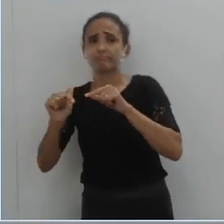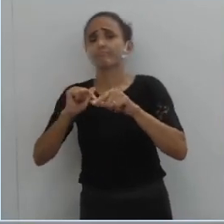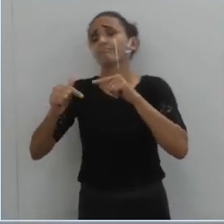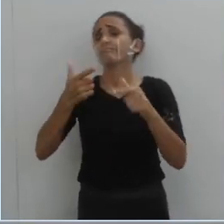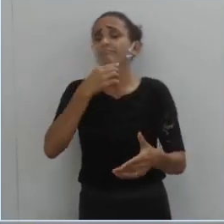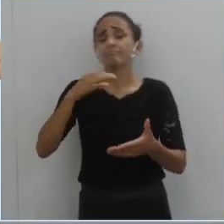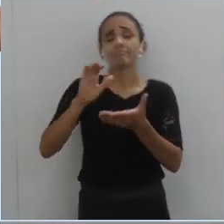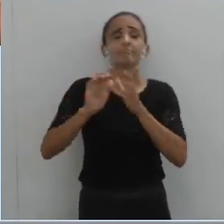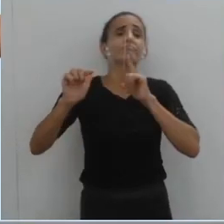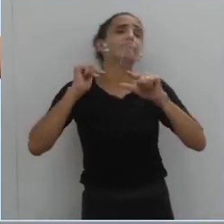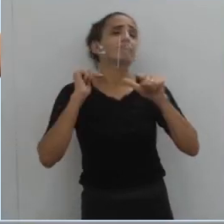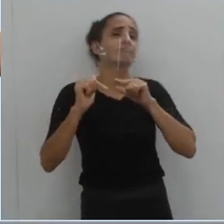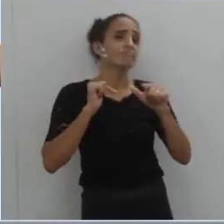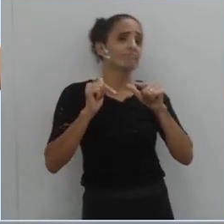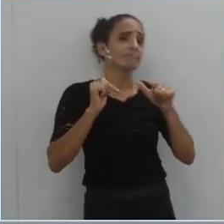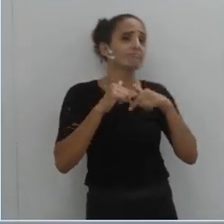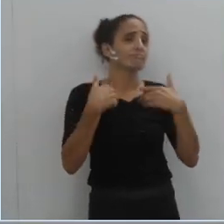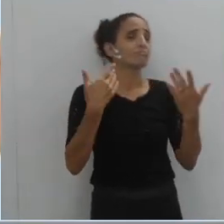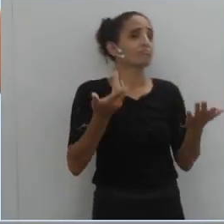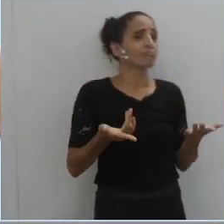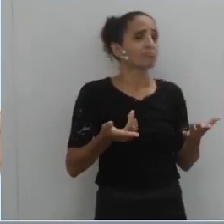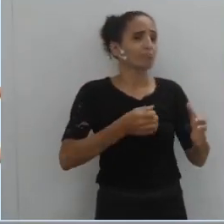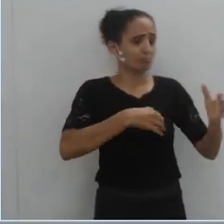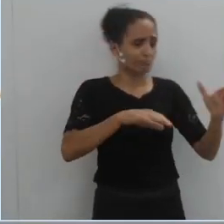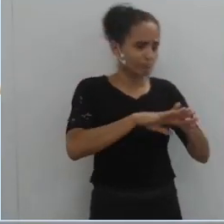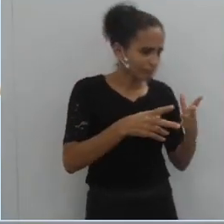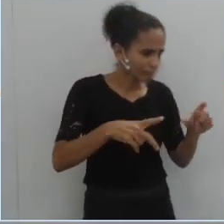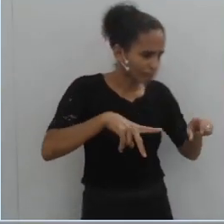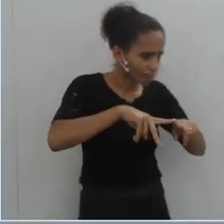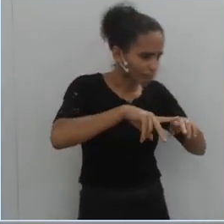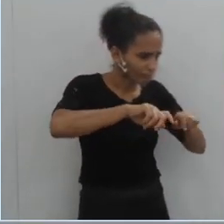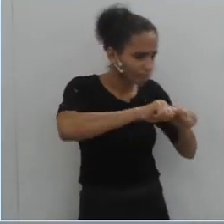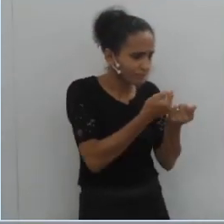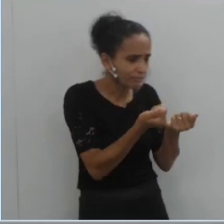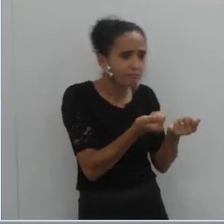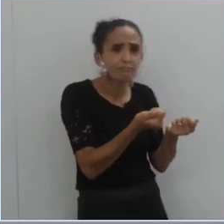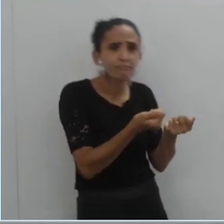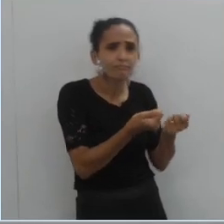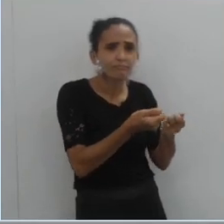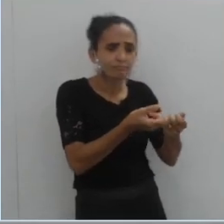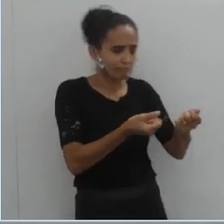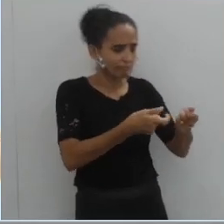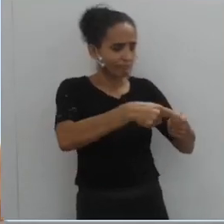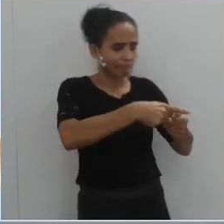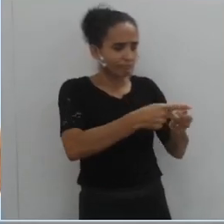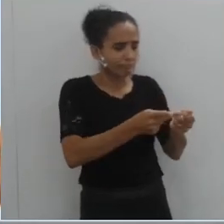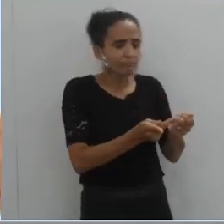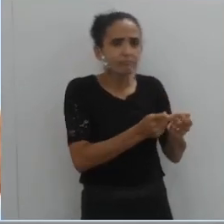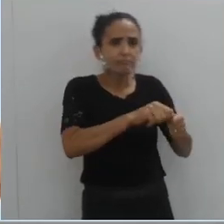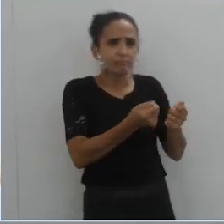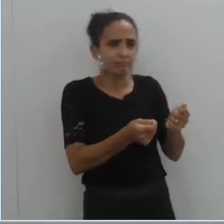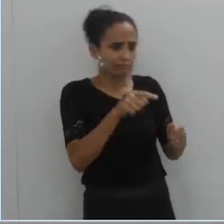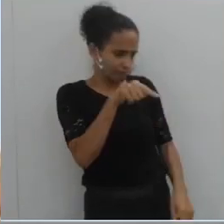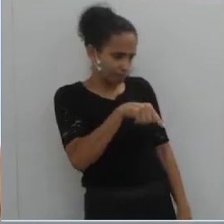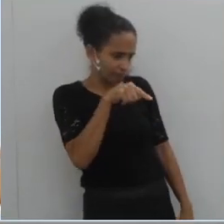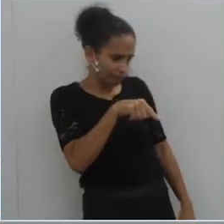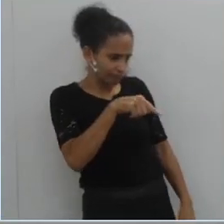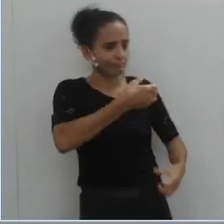trabalhando, aí você quebra lá um prato, né? Então, ela que dizia, você vai